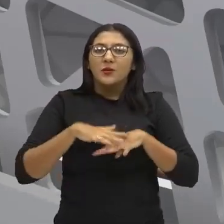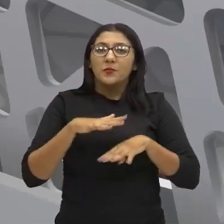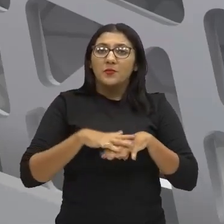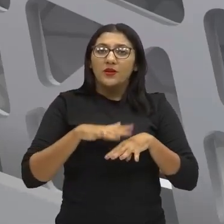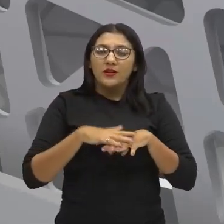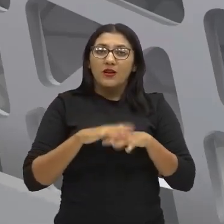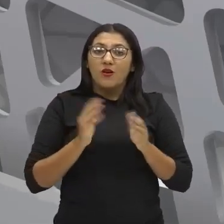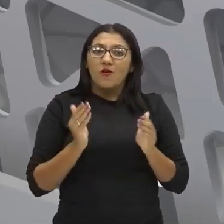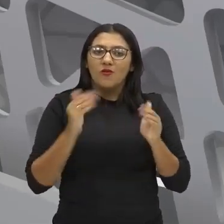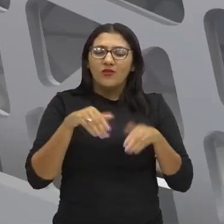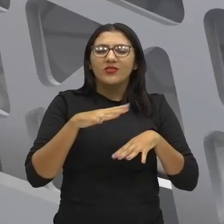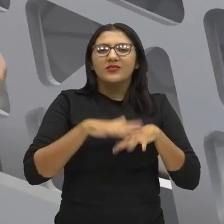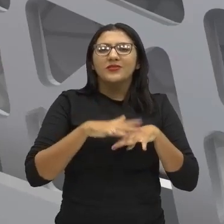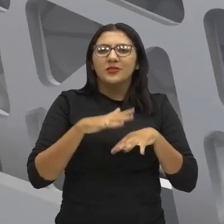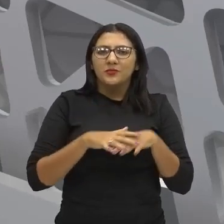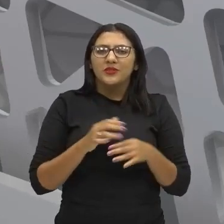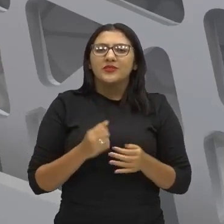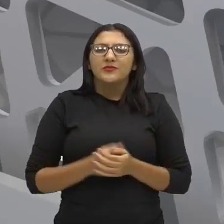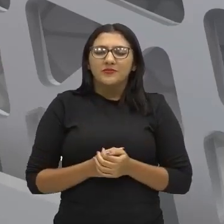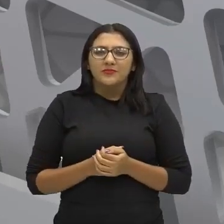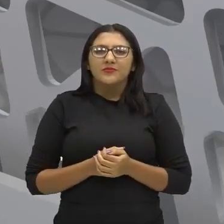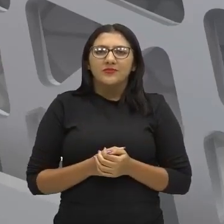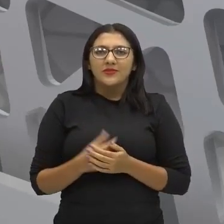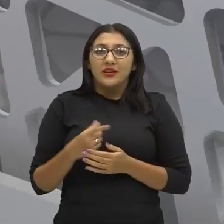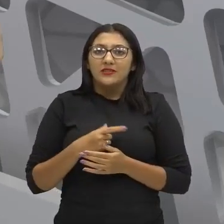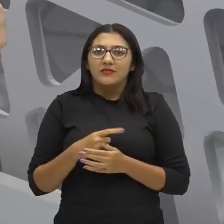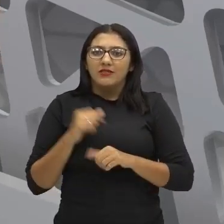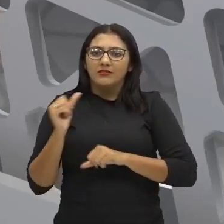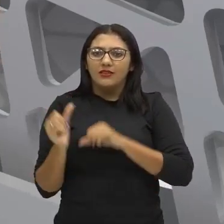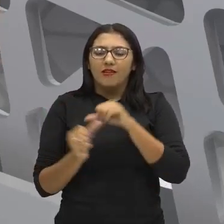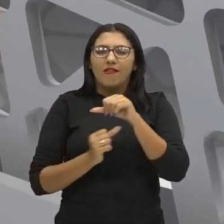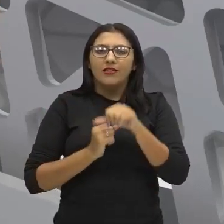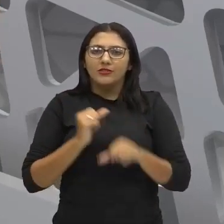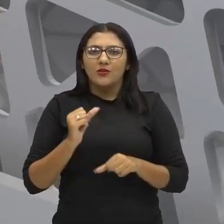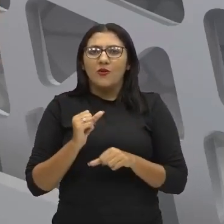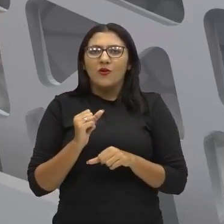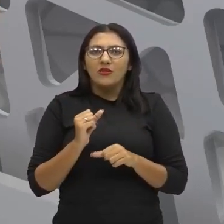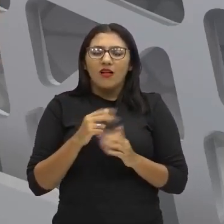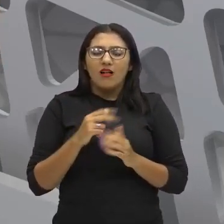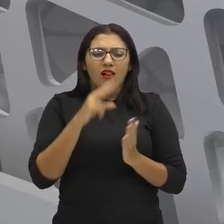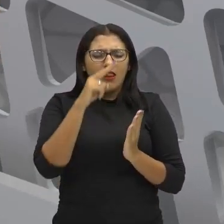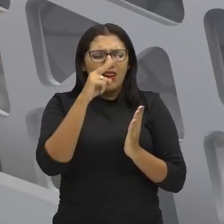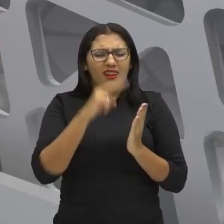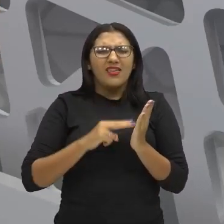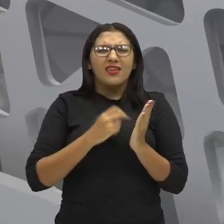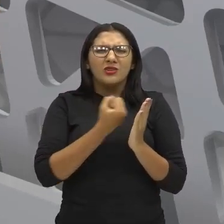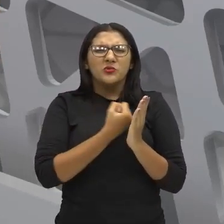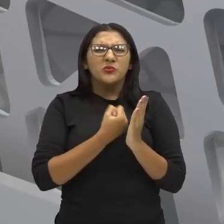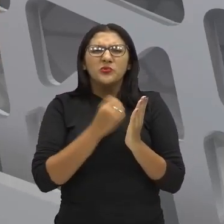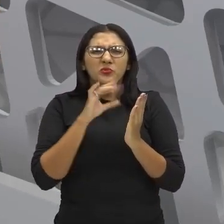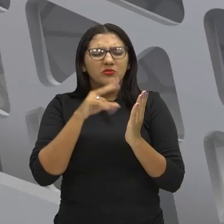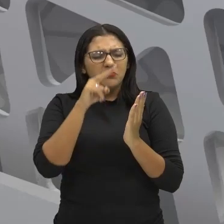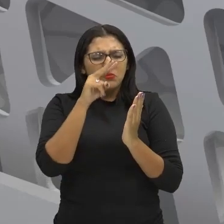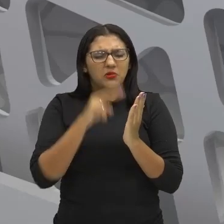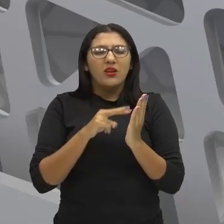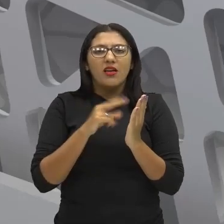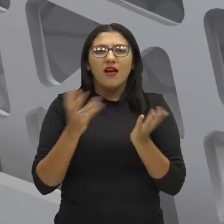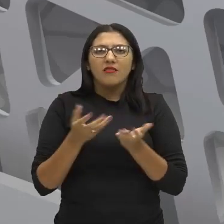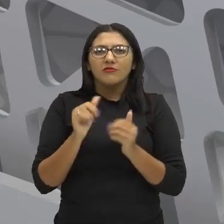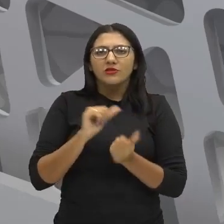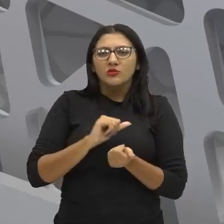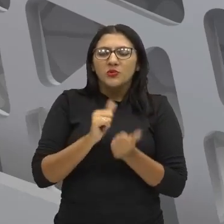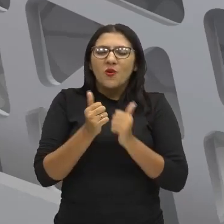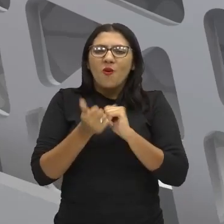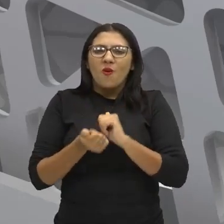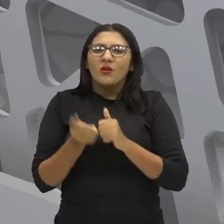da matemática, ou seja, fazer essa transcrição da linguagem usual para a linguagem